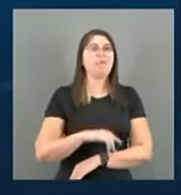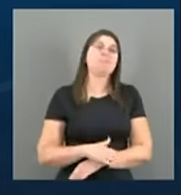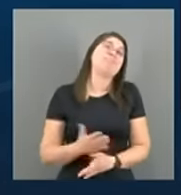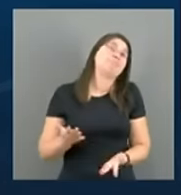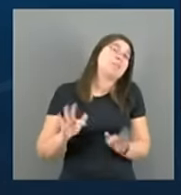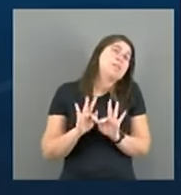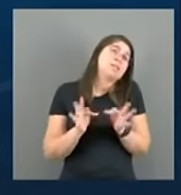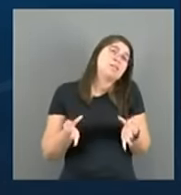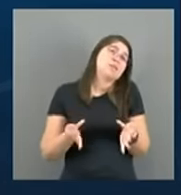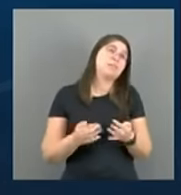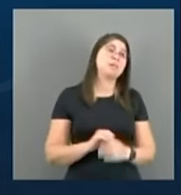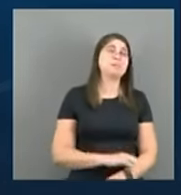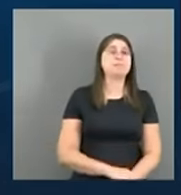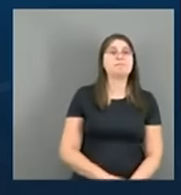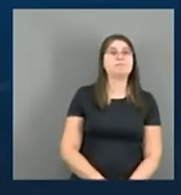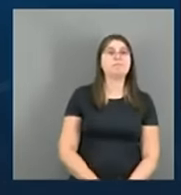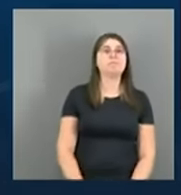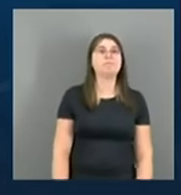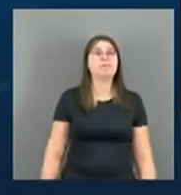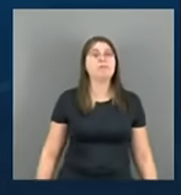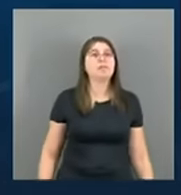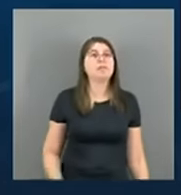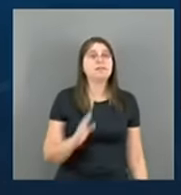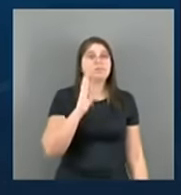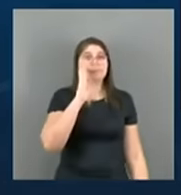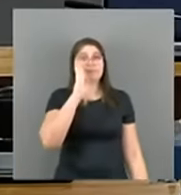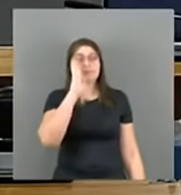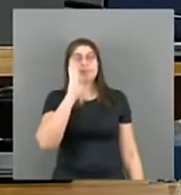assim. Muito bem.